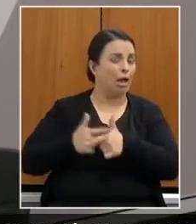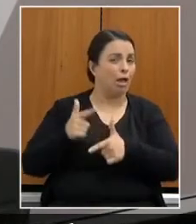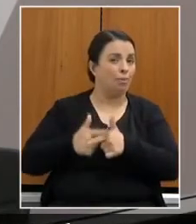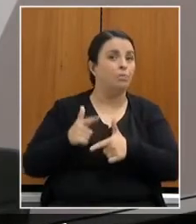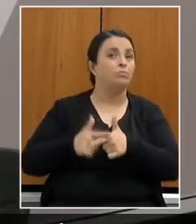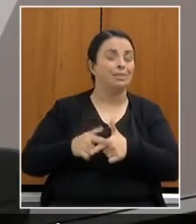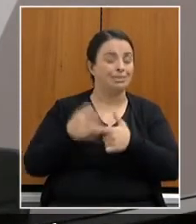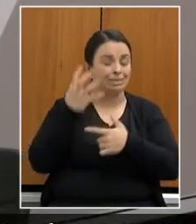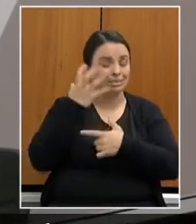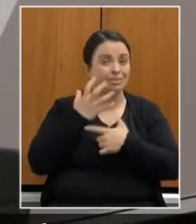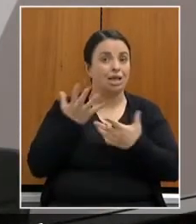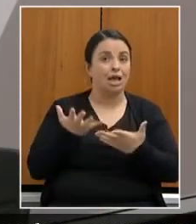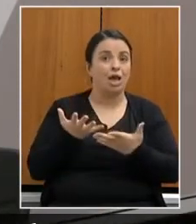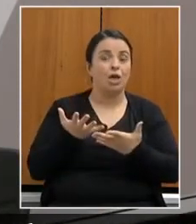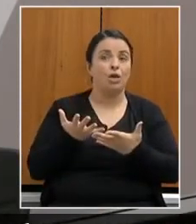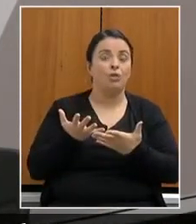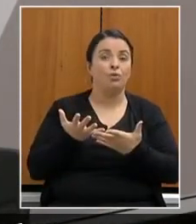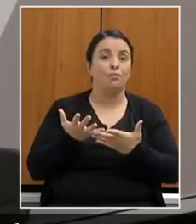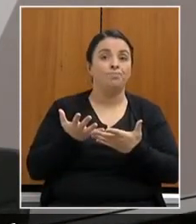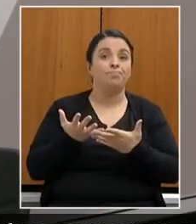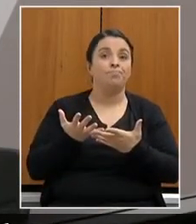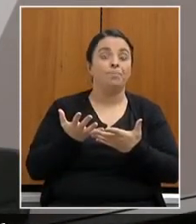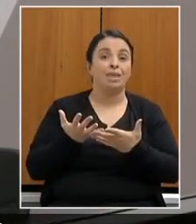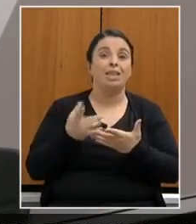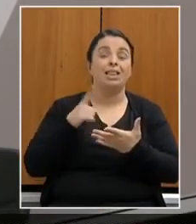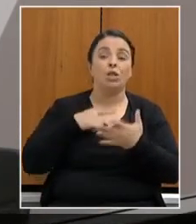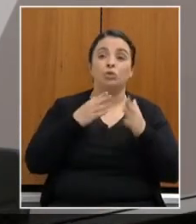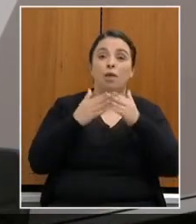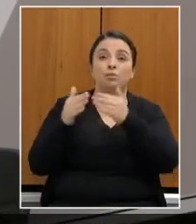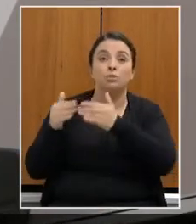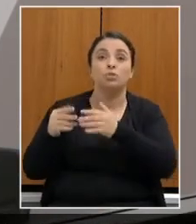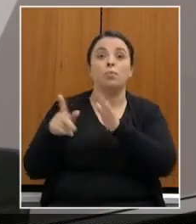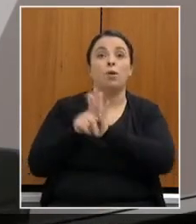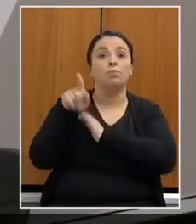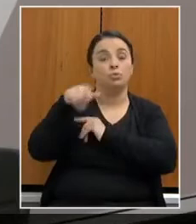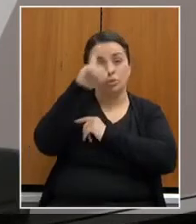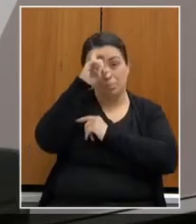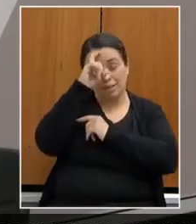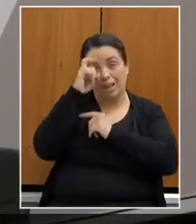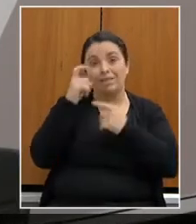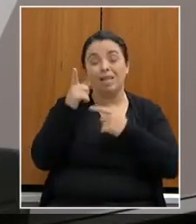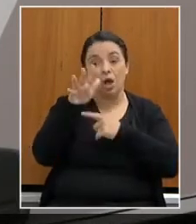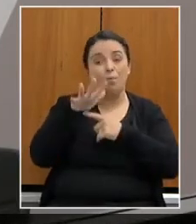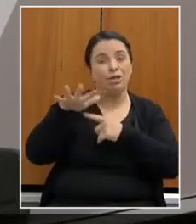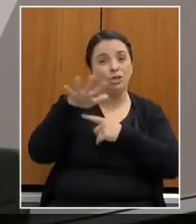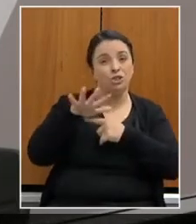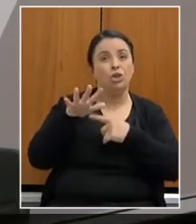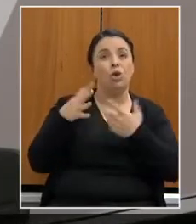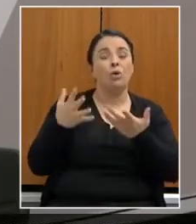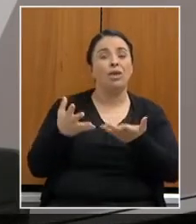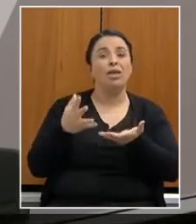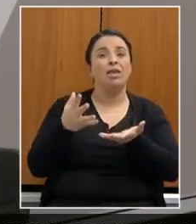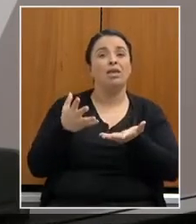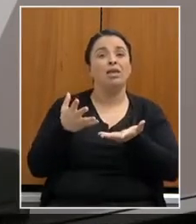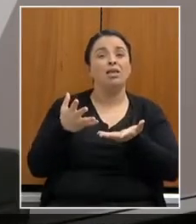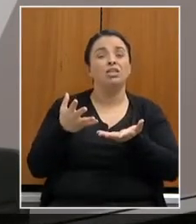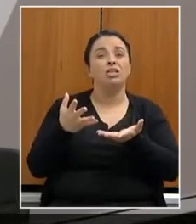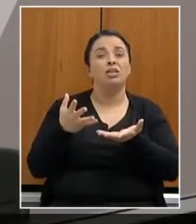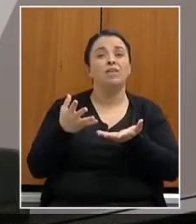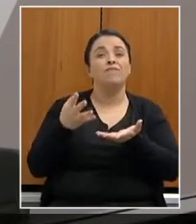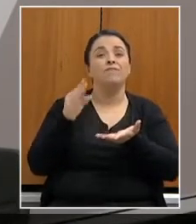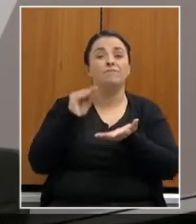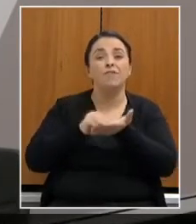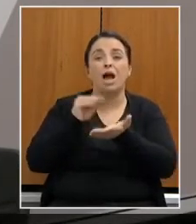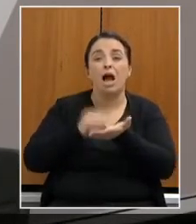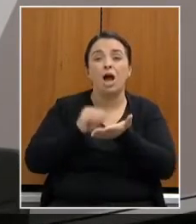gestão hospitalar e sim as demandas que o hospital tem é uma região bem carente de hospital